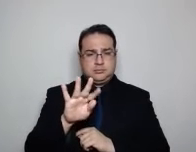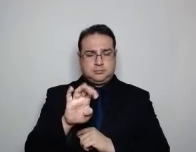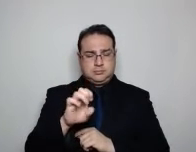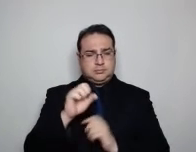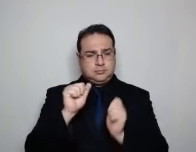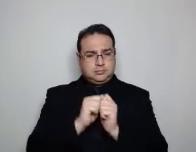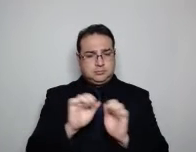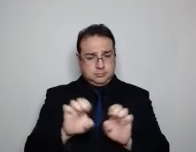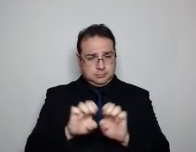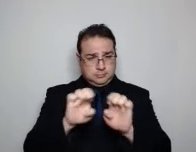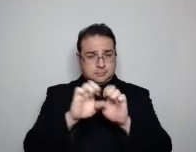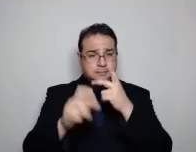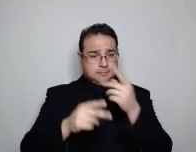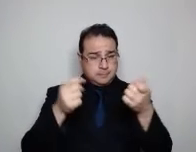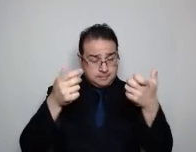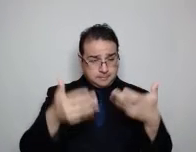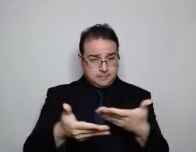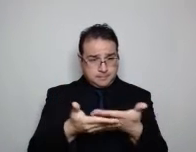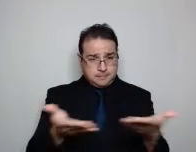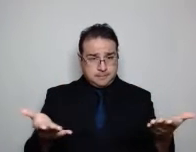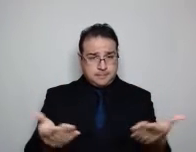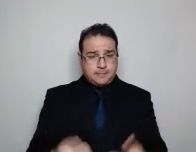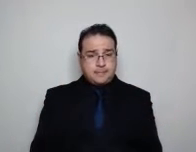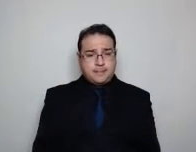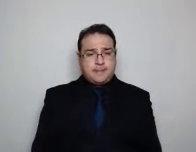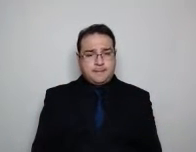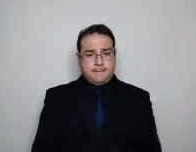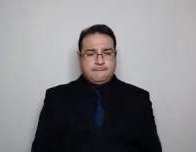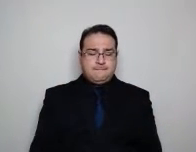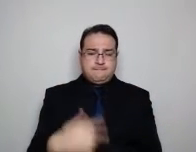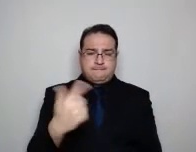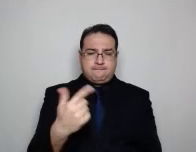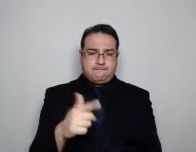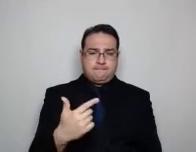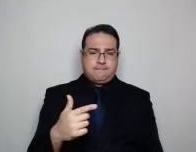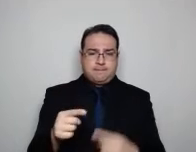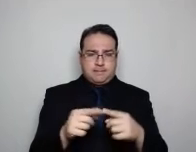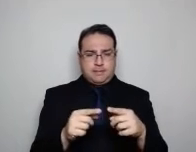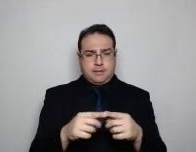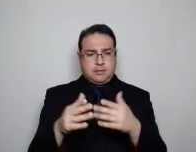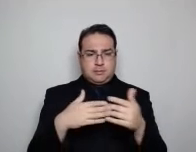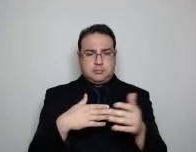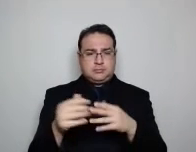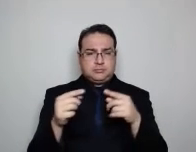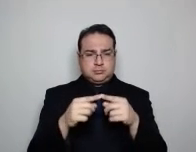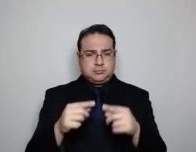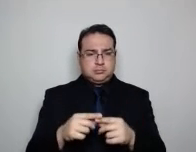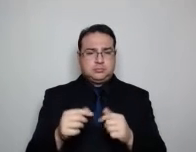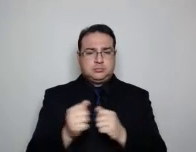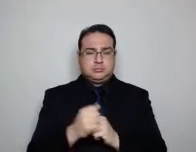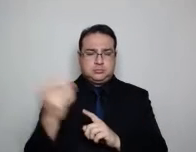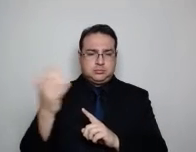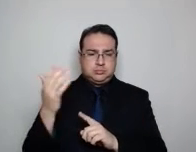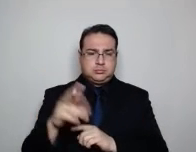estrutura que eu falei para os senhores. Então, não mais existiria qualquer possibilidade de interferência da avó paterna,